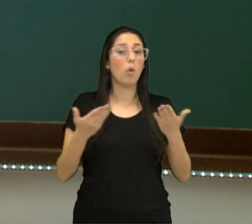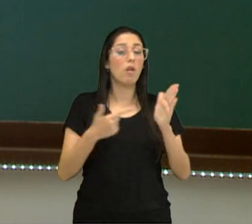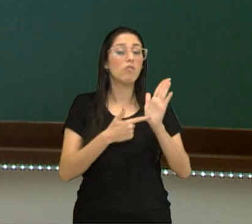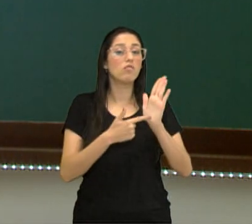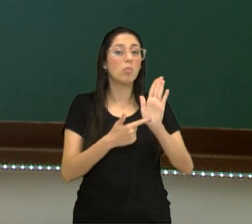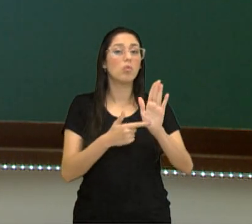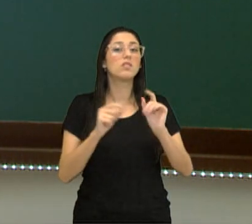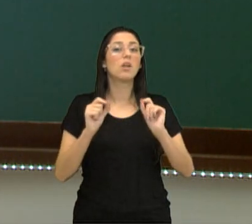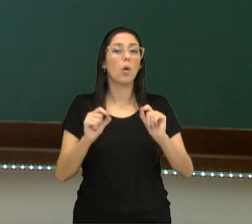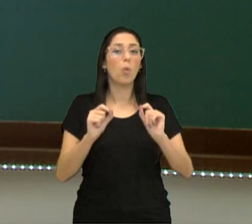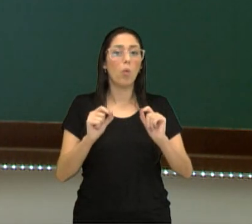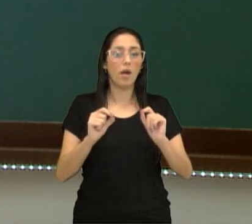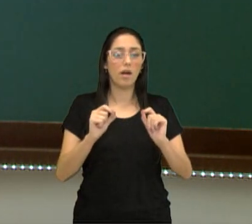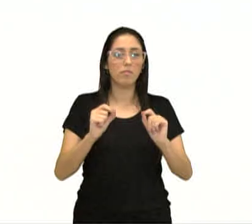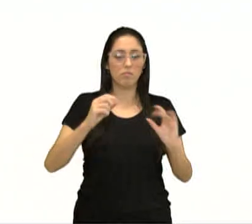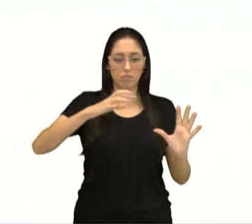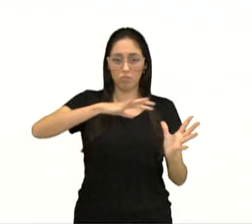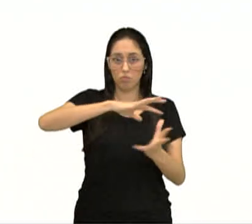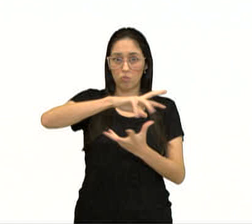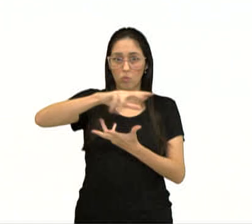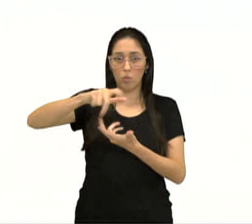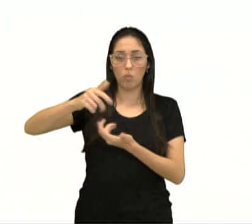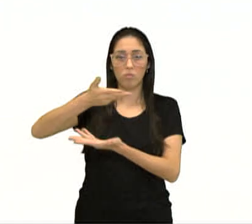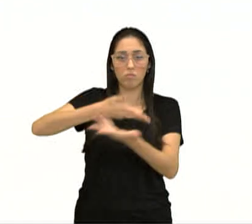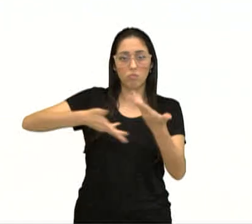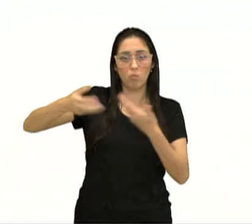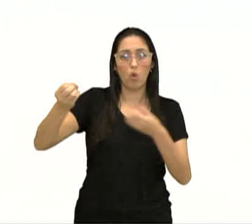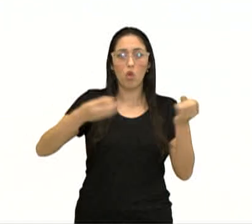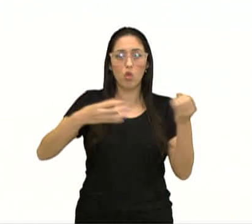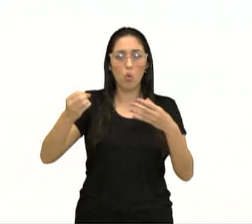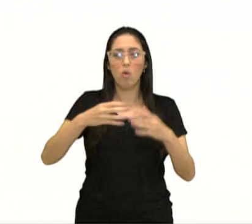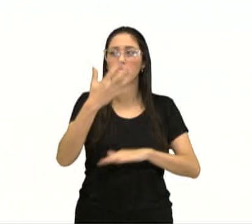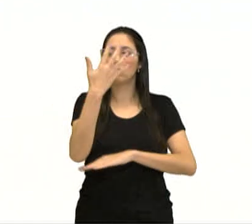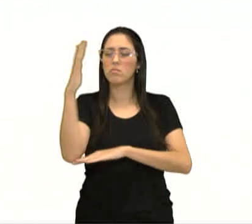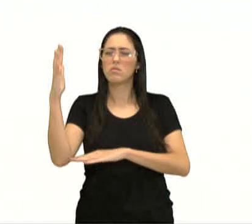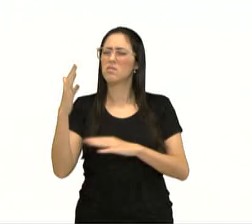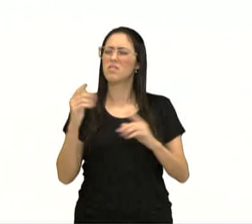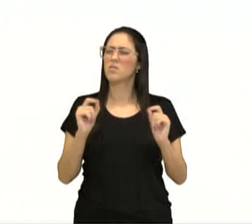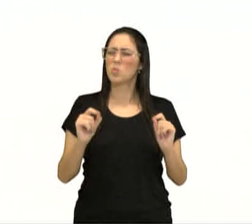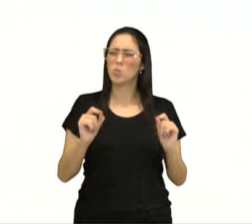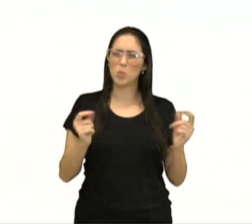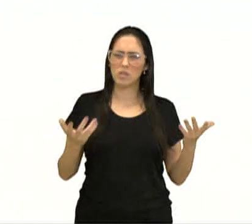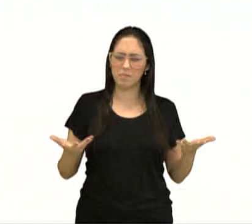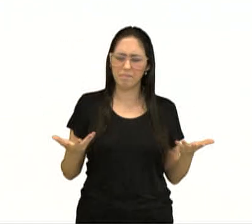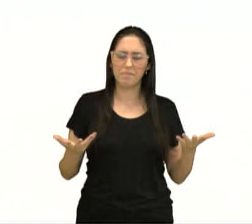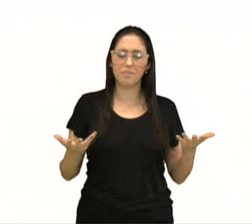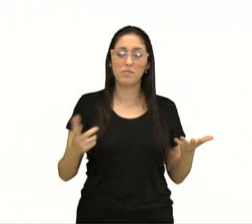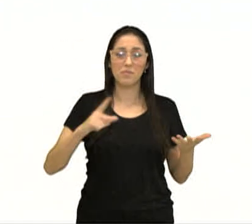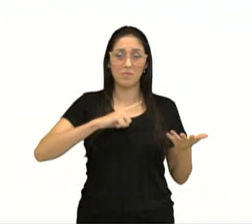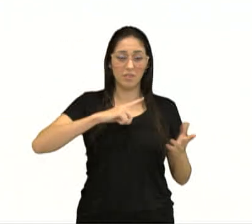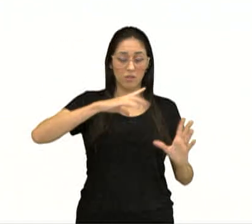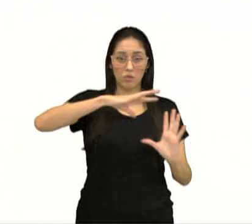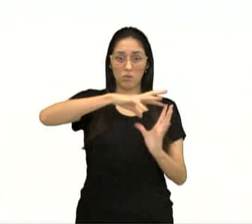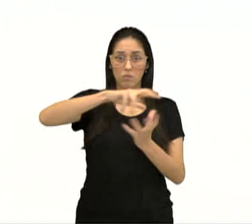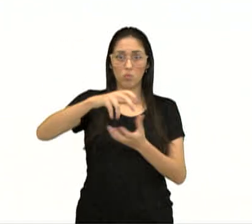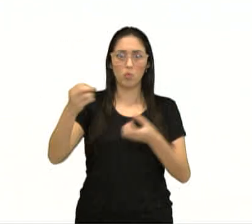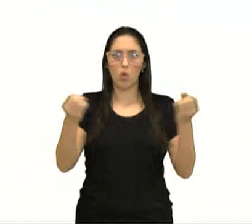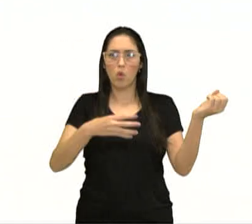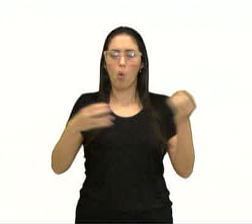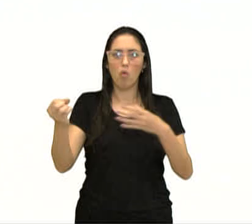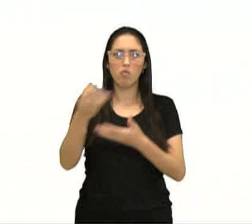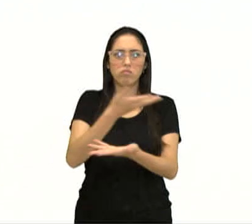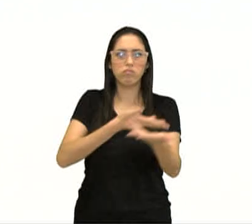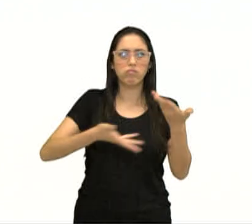a ideia de globalização e meio ambiente. Por que globalização e meio ambiente? Porque esse mundo globalizado e a forma